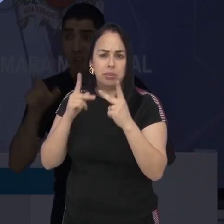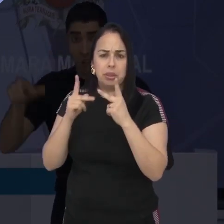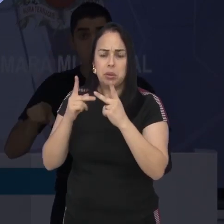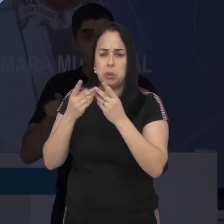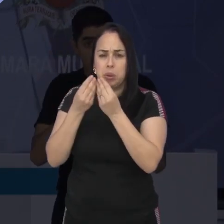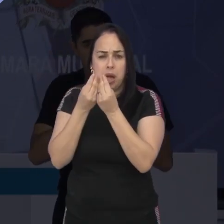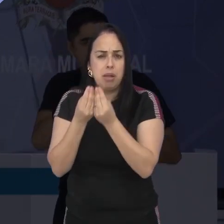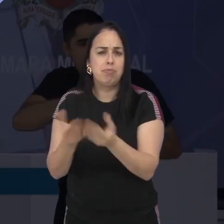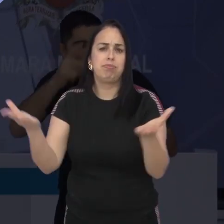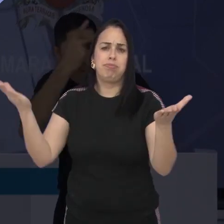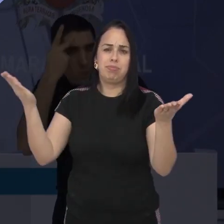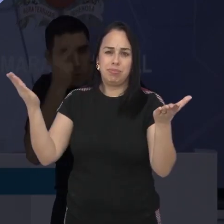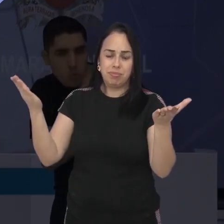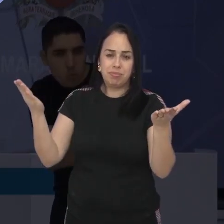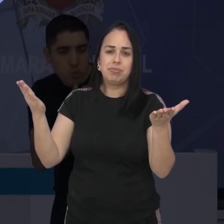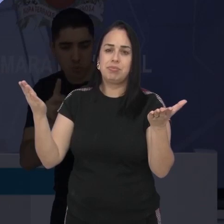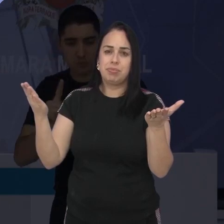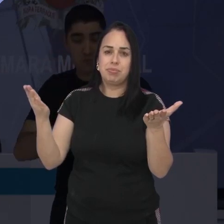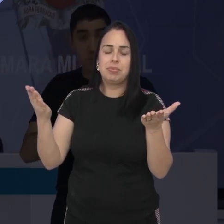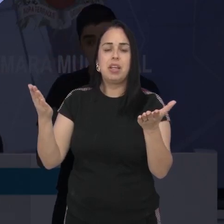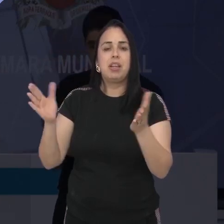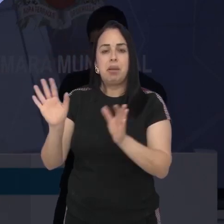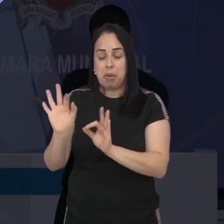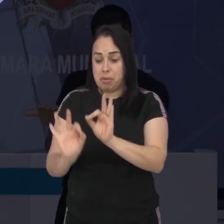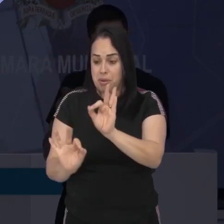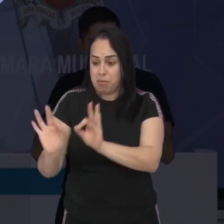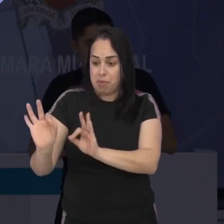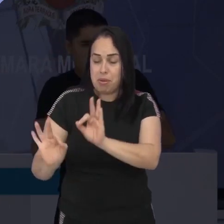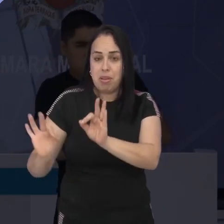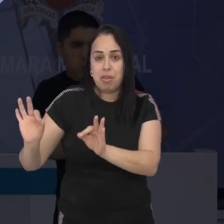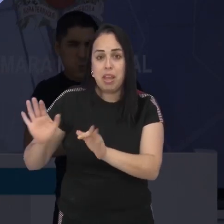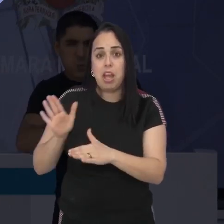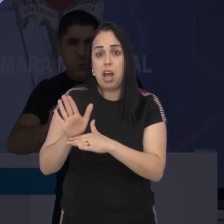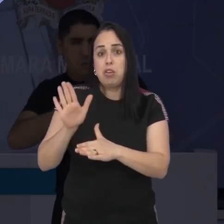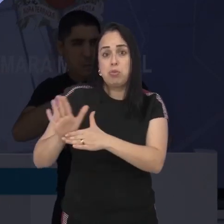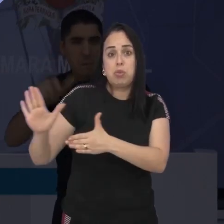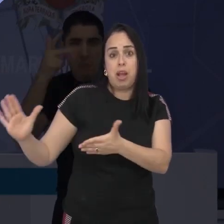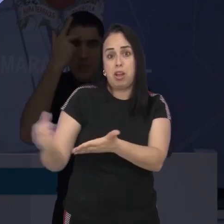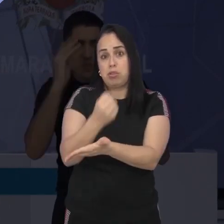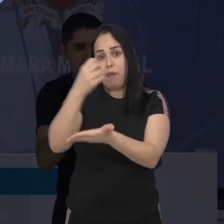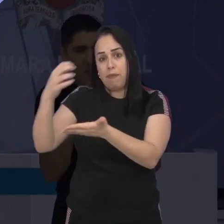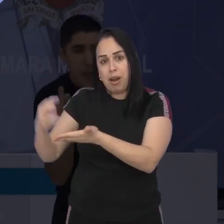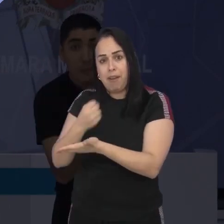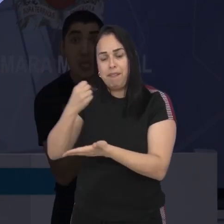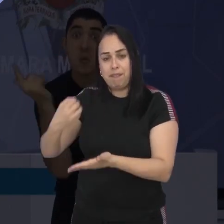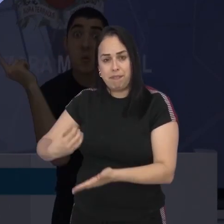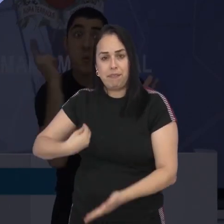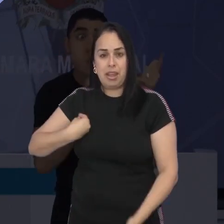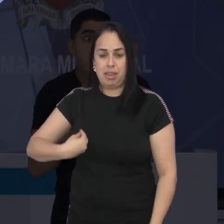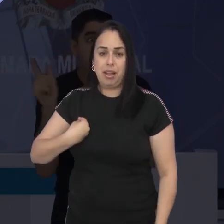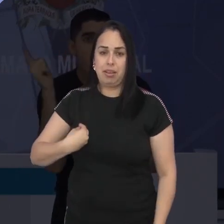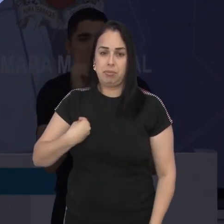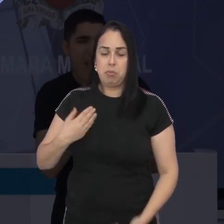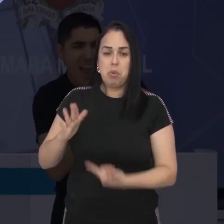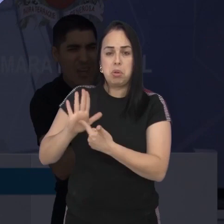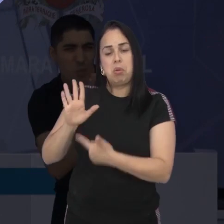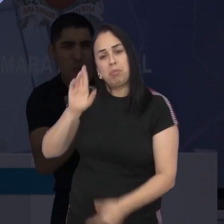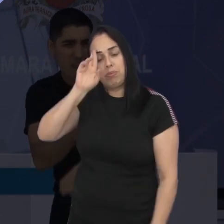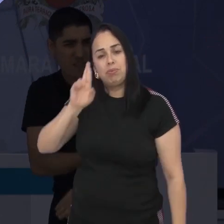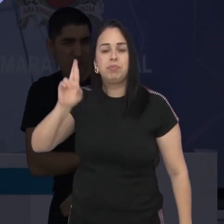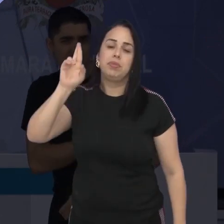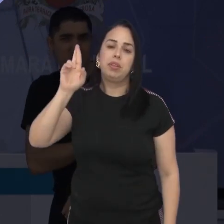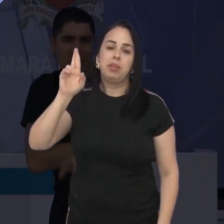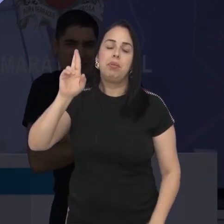Senhor para tantas famílias, reestruturar e salvar tantas vidas através do